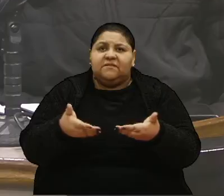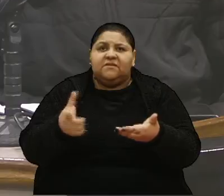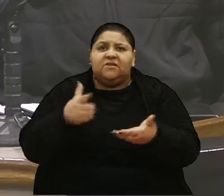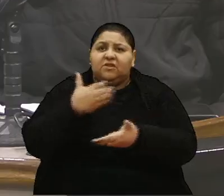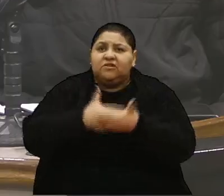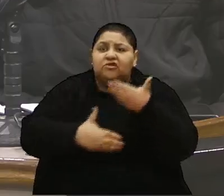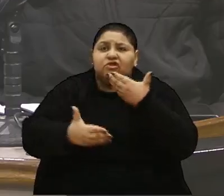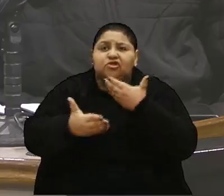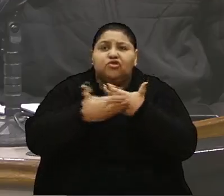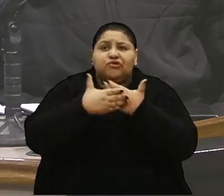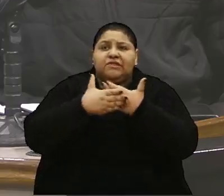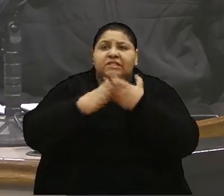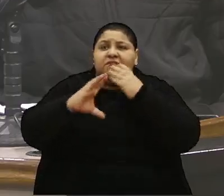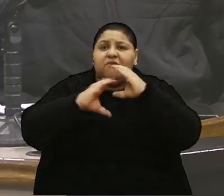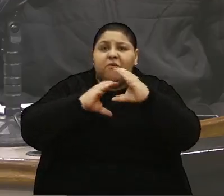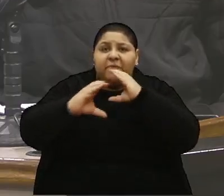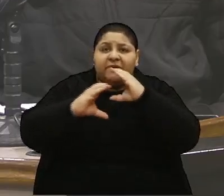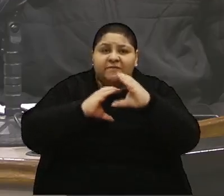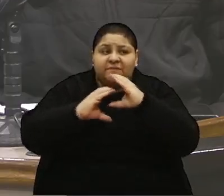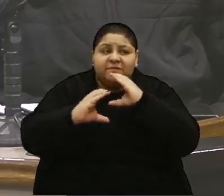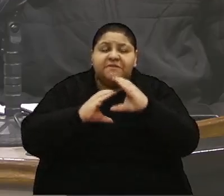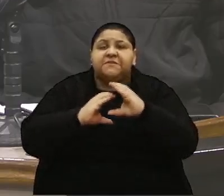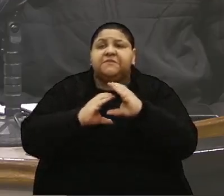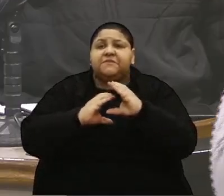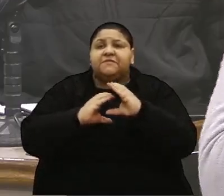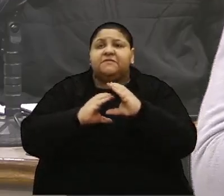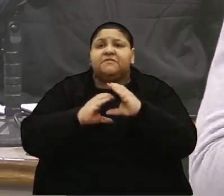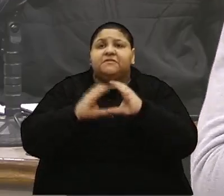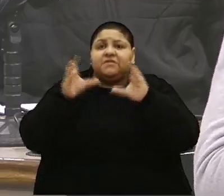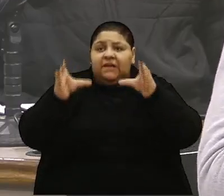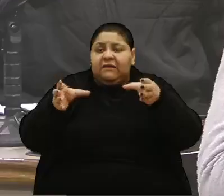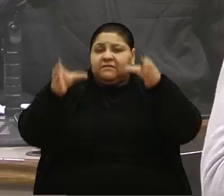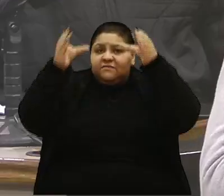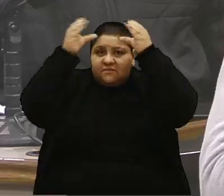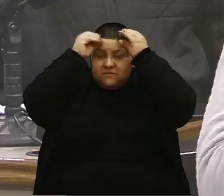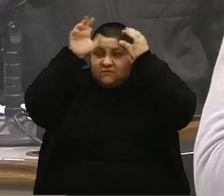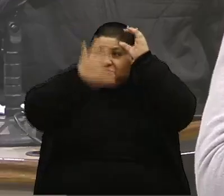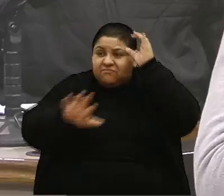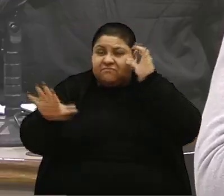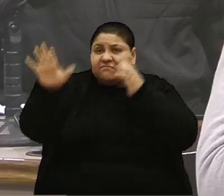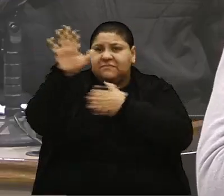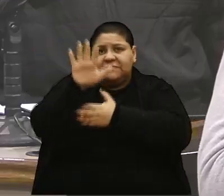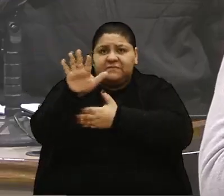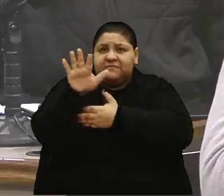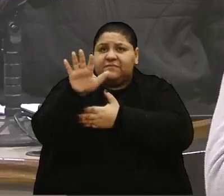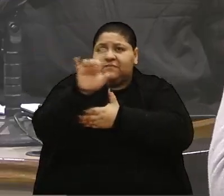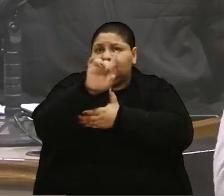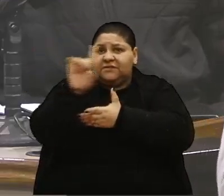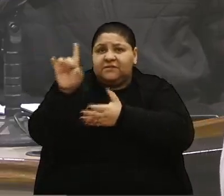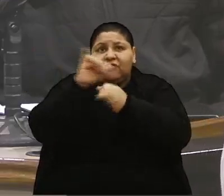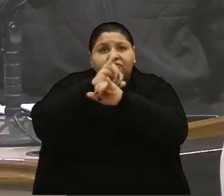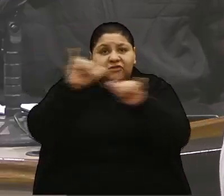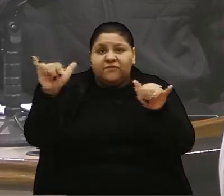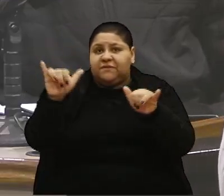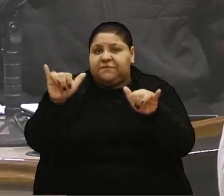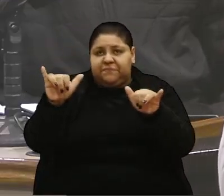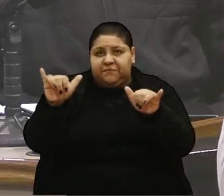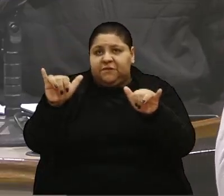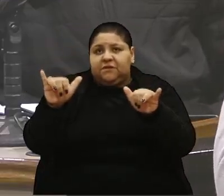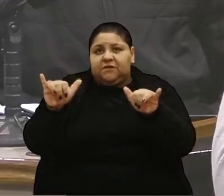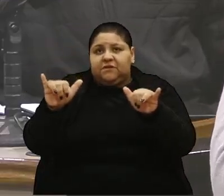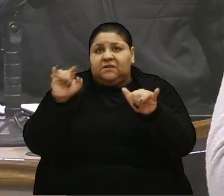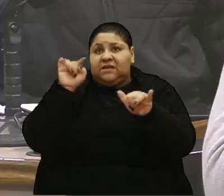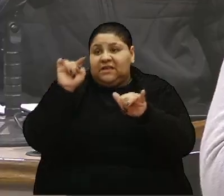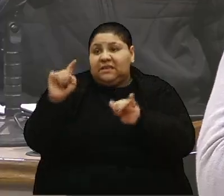todos os veículos de informação, é de conhecimento amplo e notório que não foi divulgado.